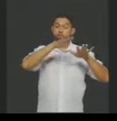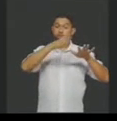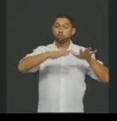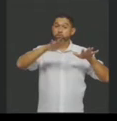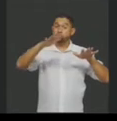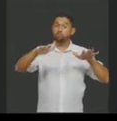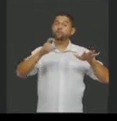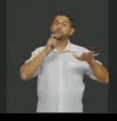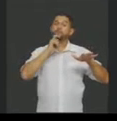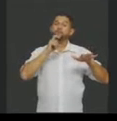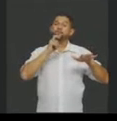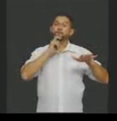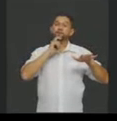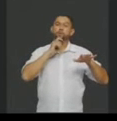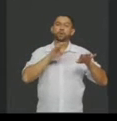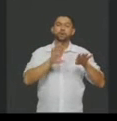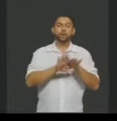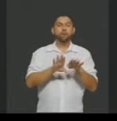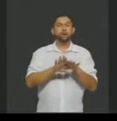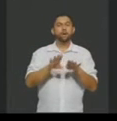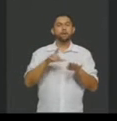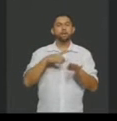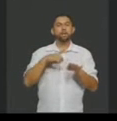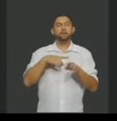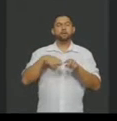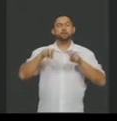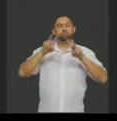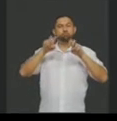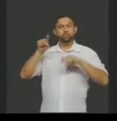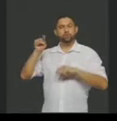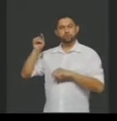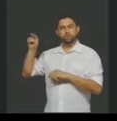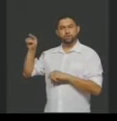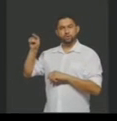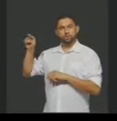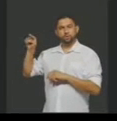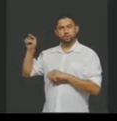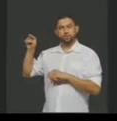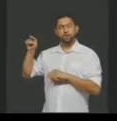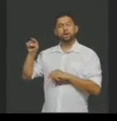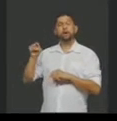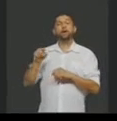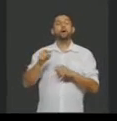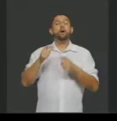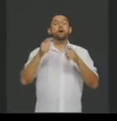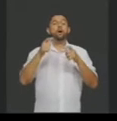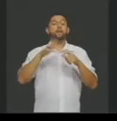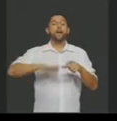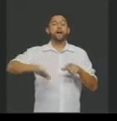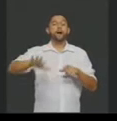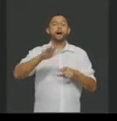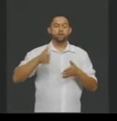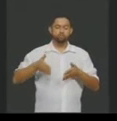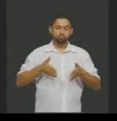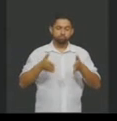frios e há espécies desse tipo de alga também em regiões de água doce.